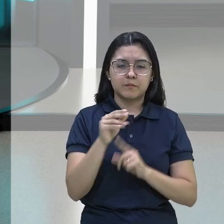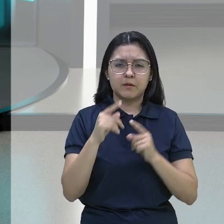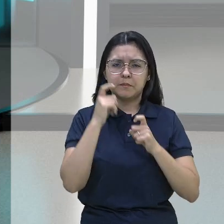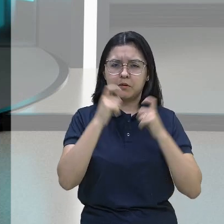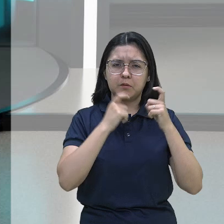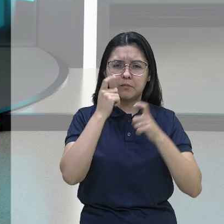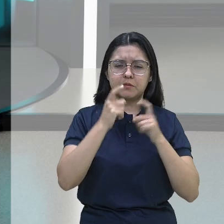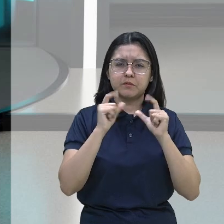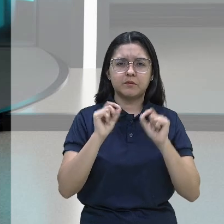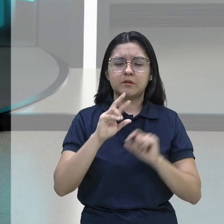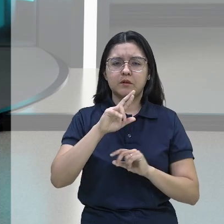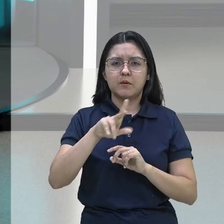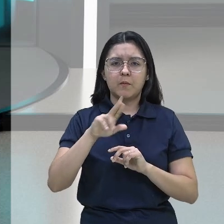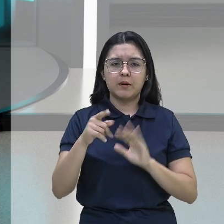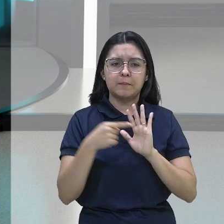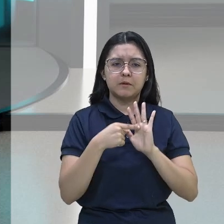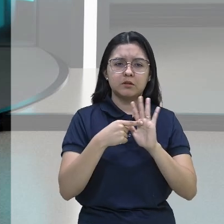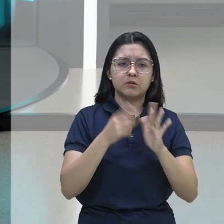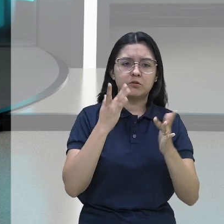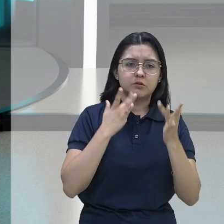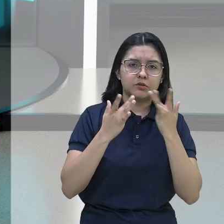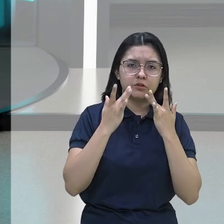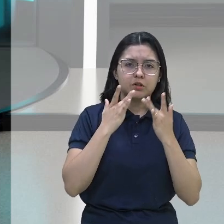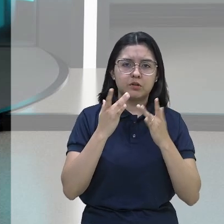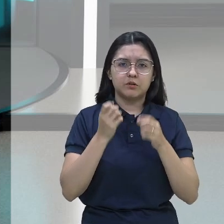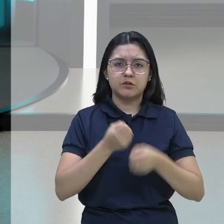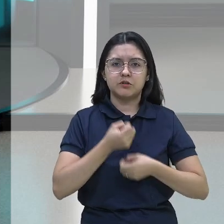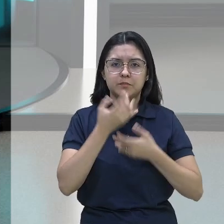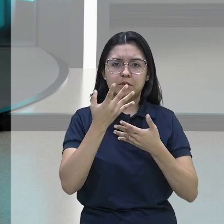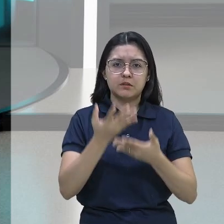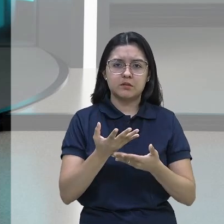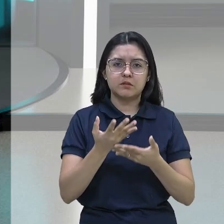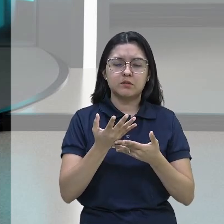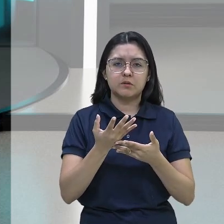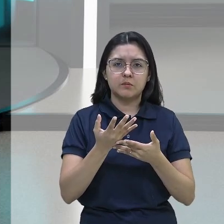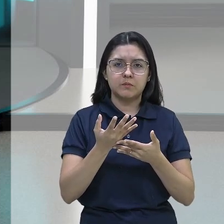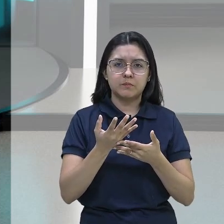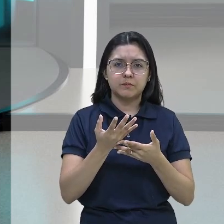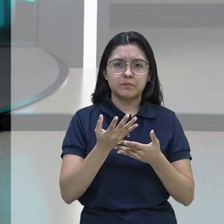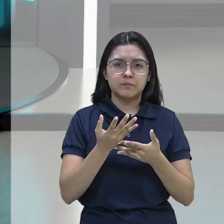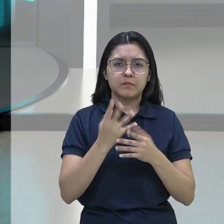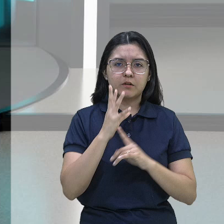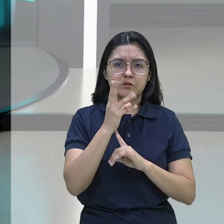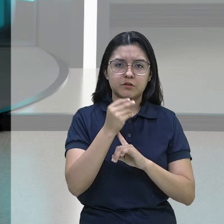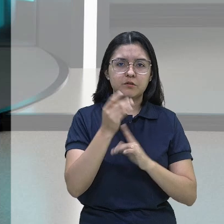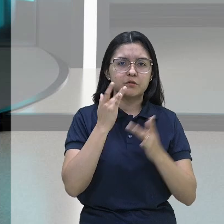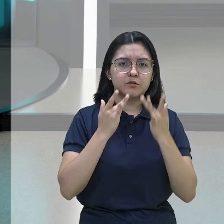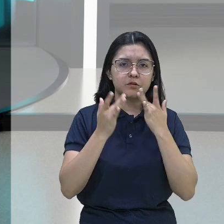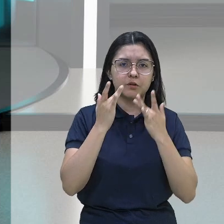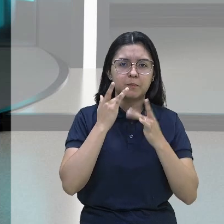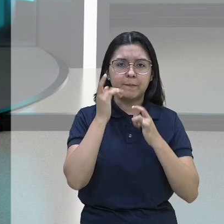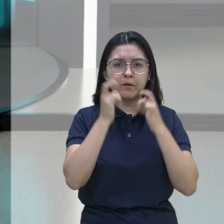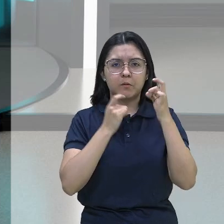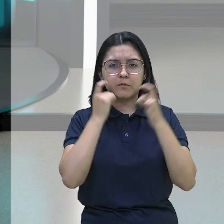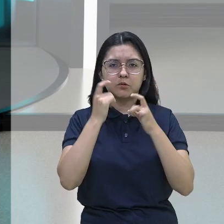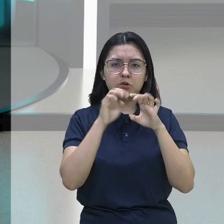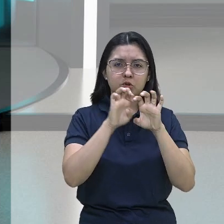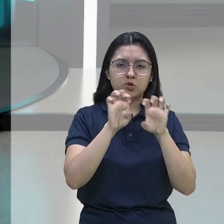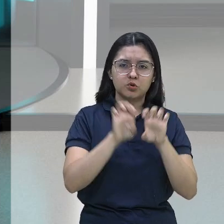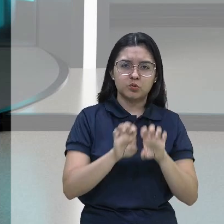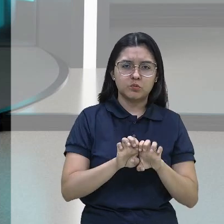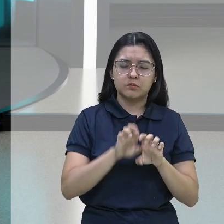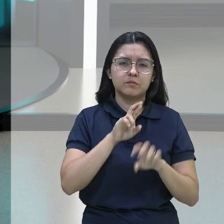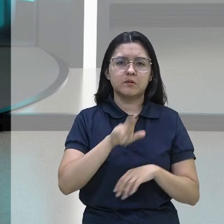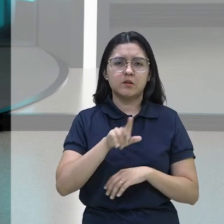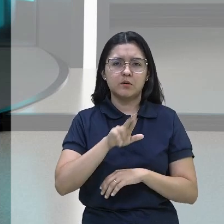a ação cênica, a expressão artística do teatro, A preocupação com a estrutura teatral,